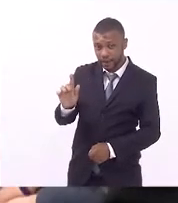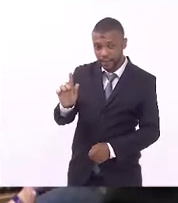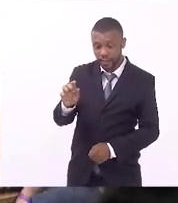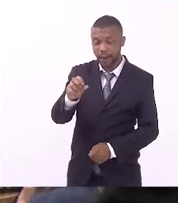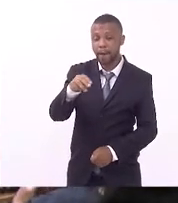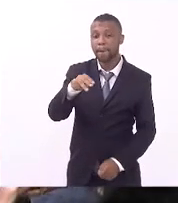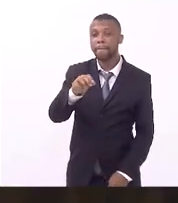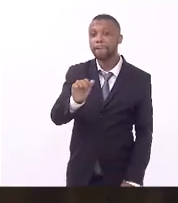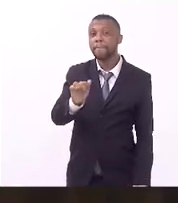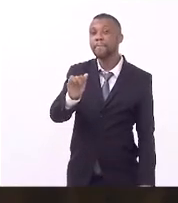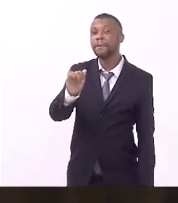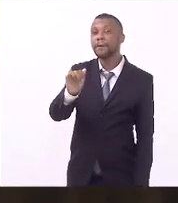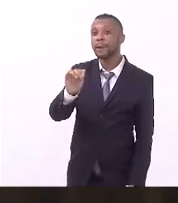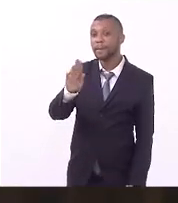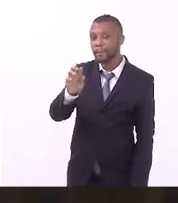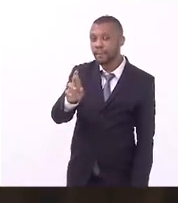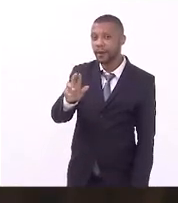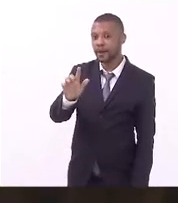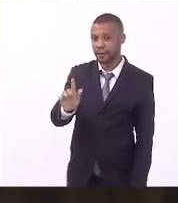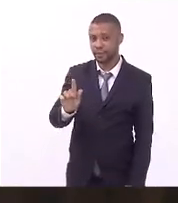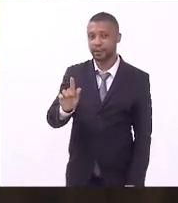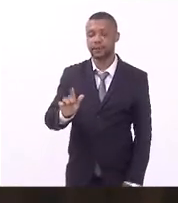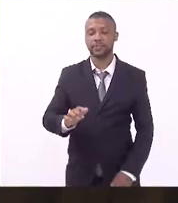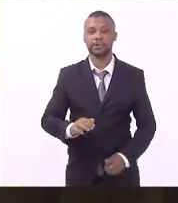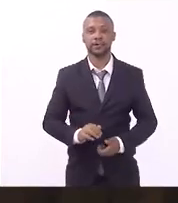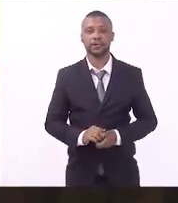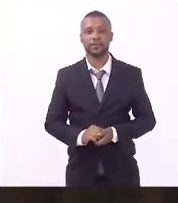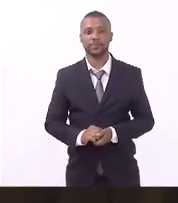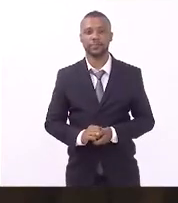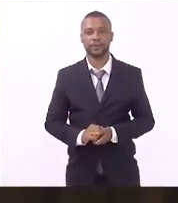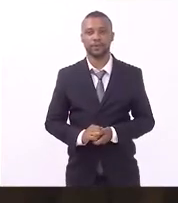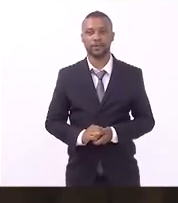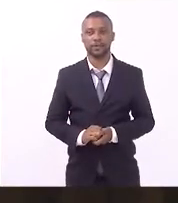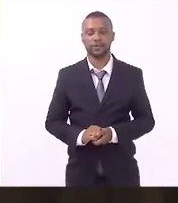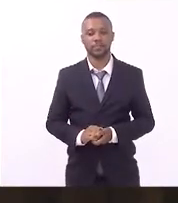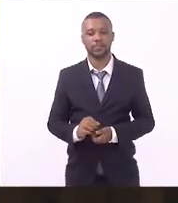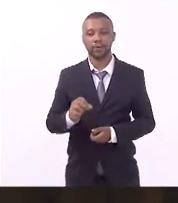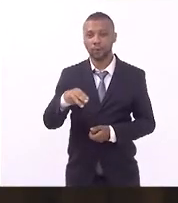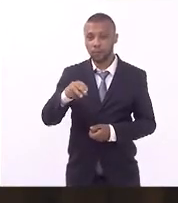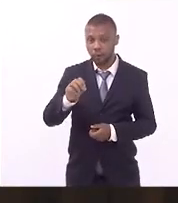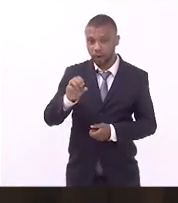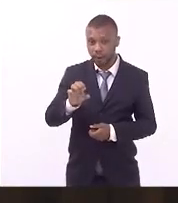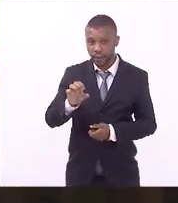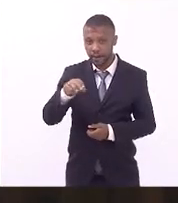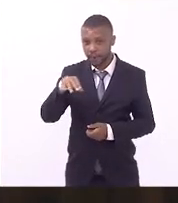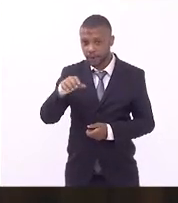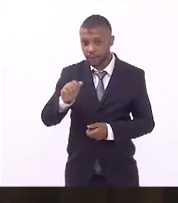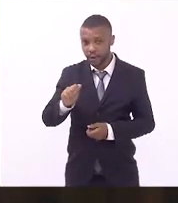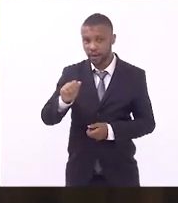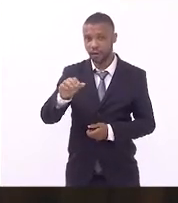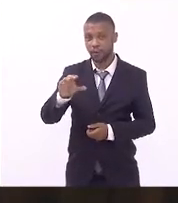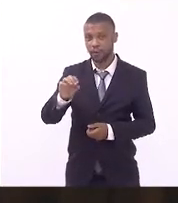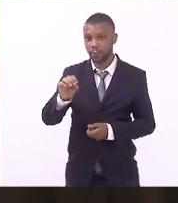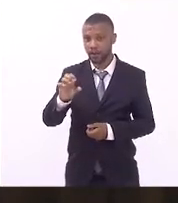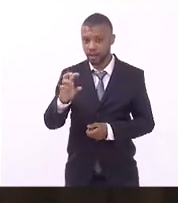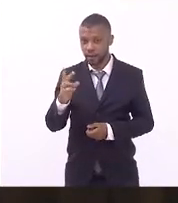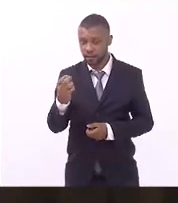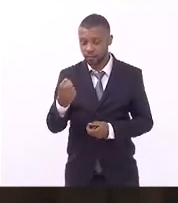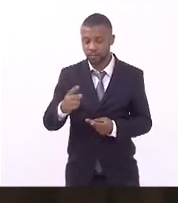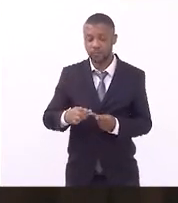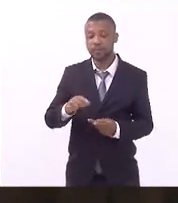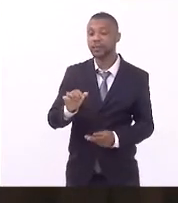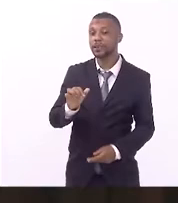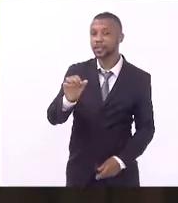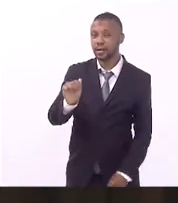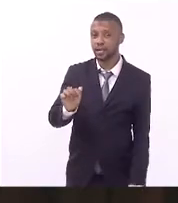Meinberg. Agora falei certo, né? Sócia da BI, jornalista, Moema Coelho, ai, me salvou, jornalista, Yara